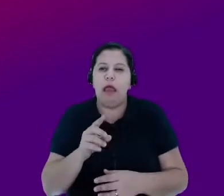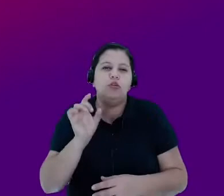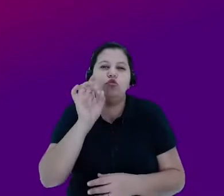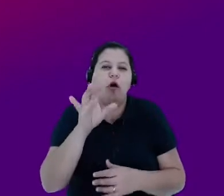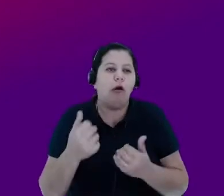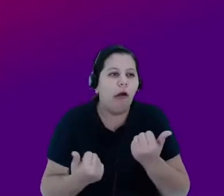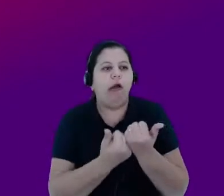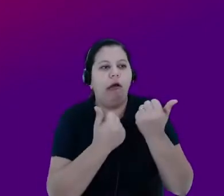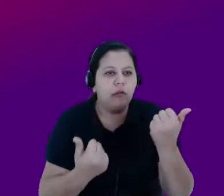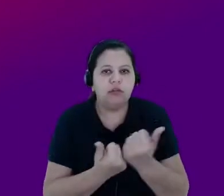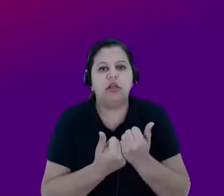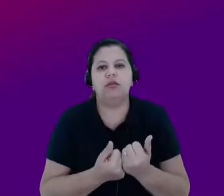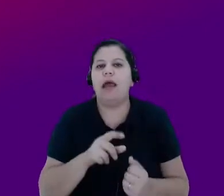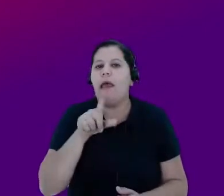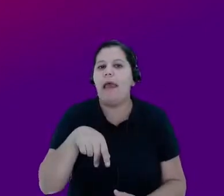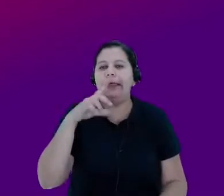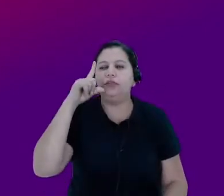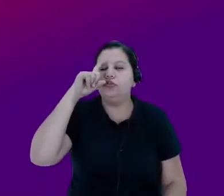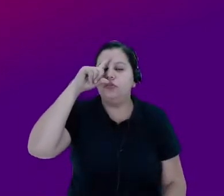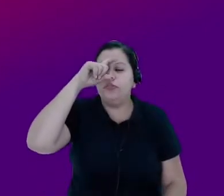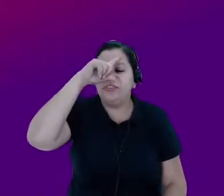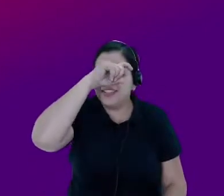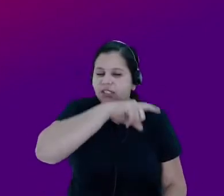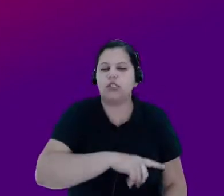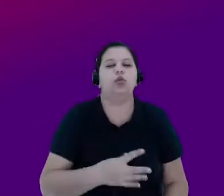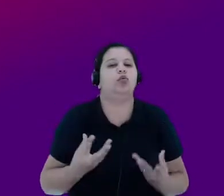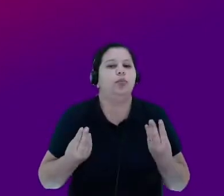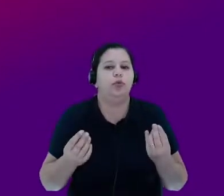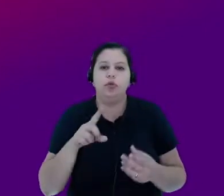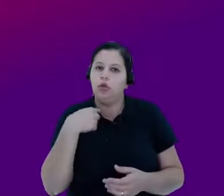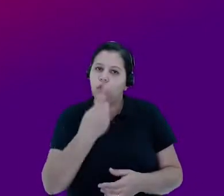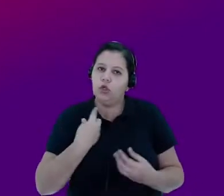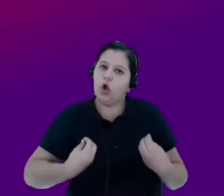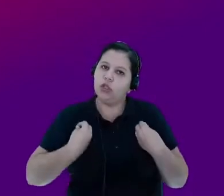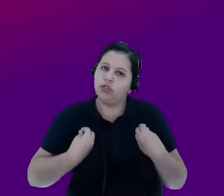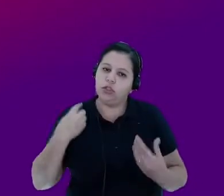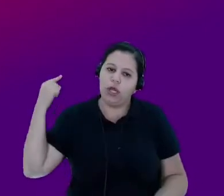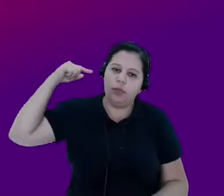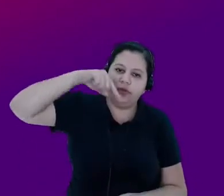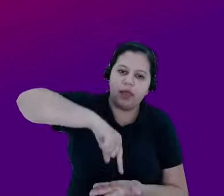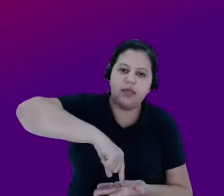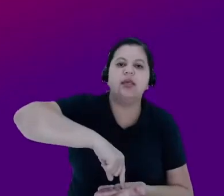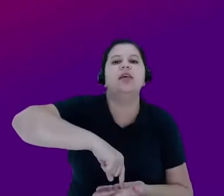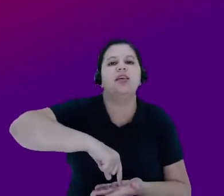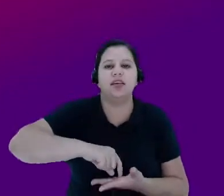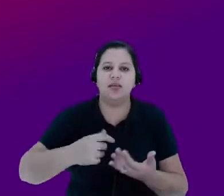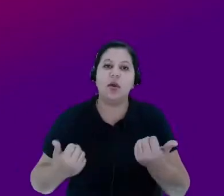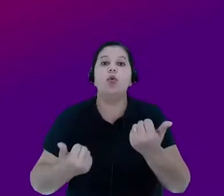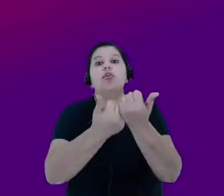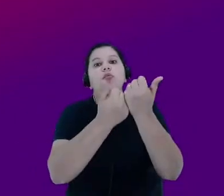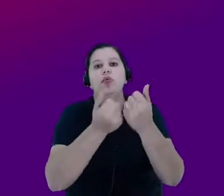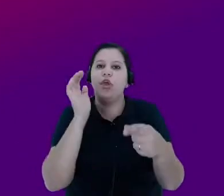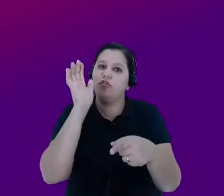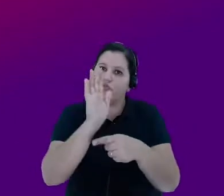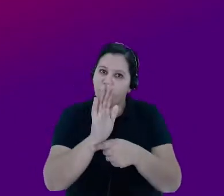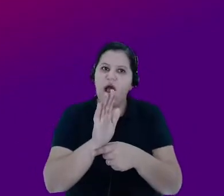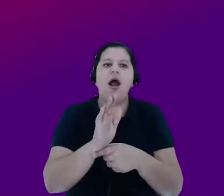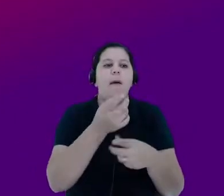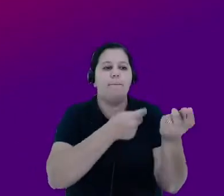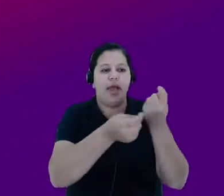é muito difícil, e nós estamos aqui para contribuir e para ajudar esse mercado, tanto que aqui na MDS nós